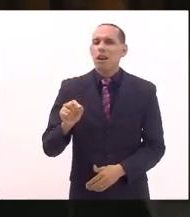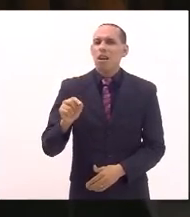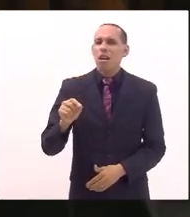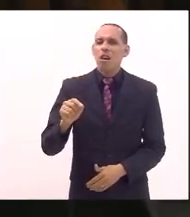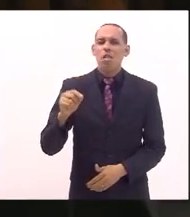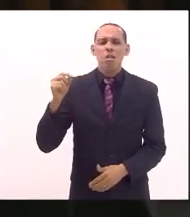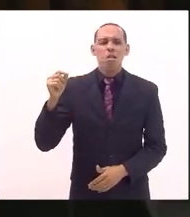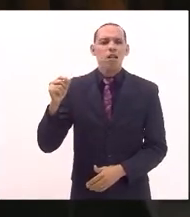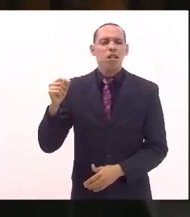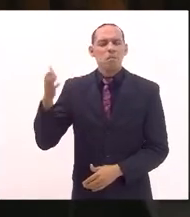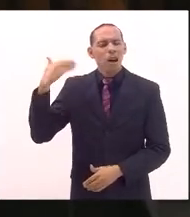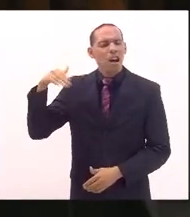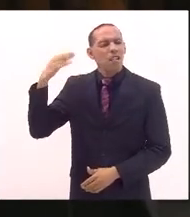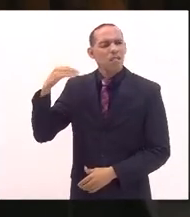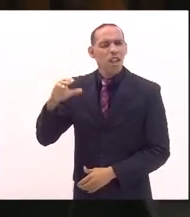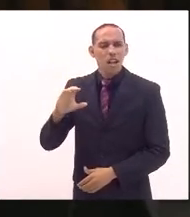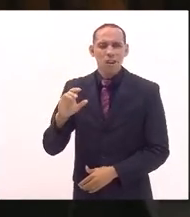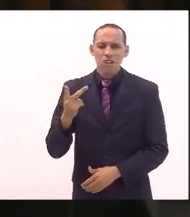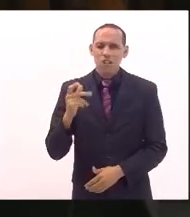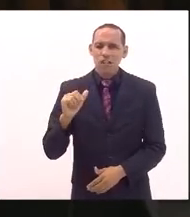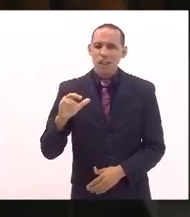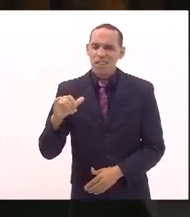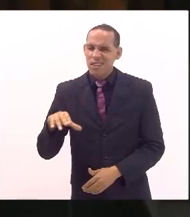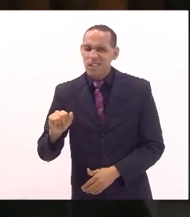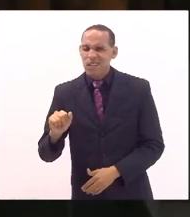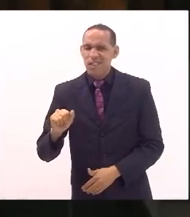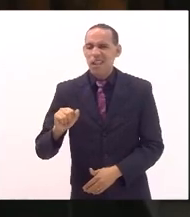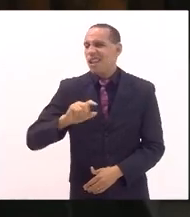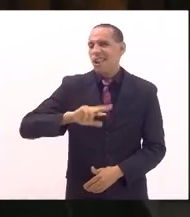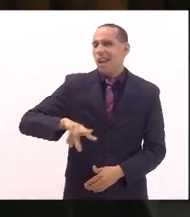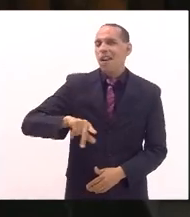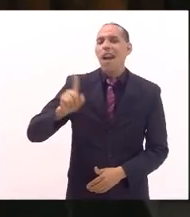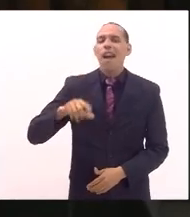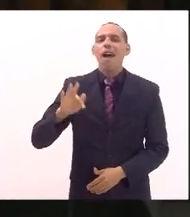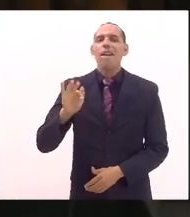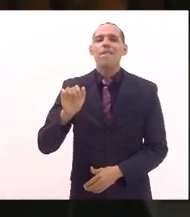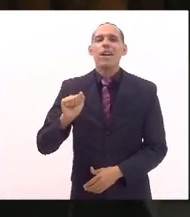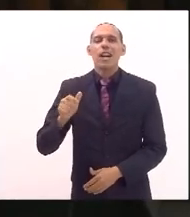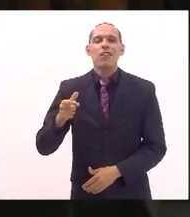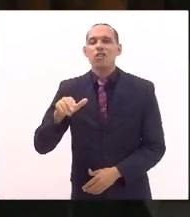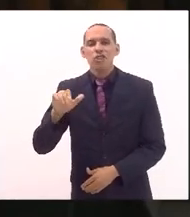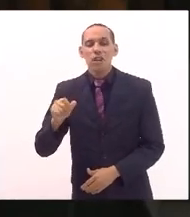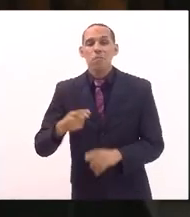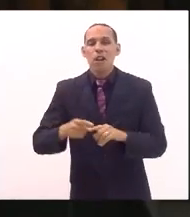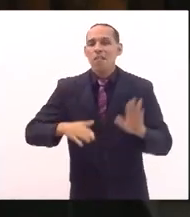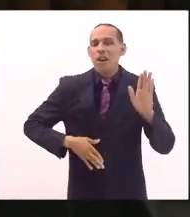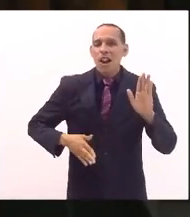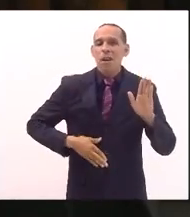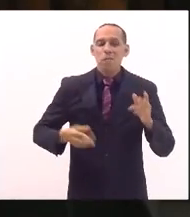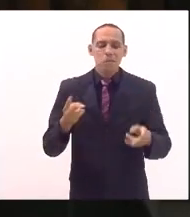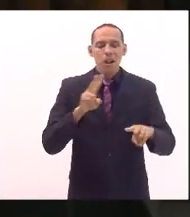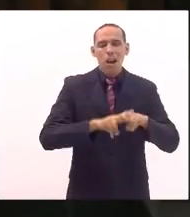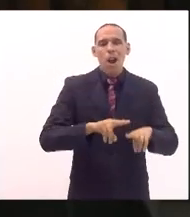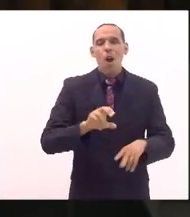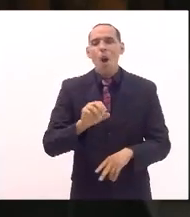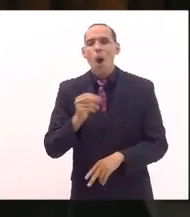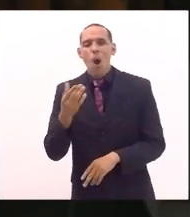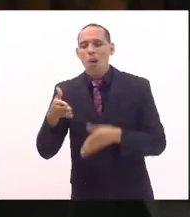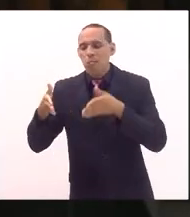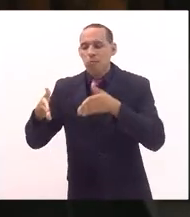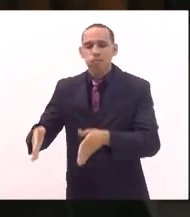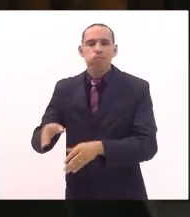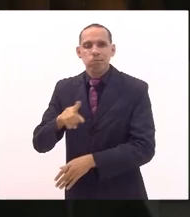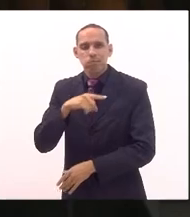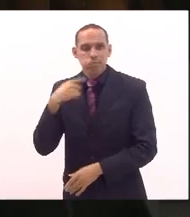longe de t a chacina foi uma faxina Por que lugar de vagabundo é na cadeia ou no